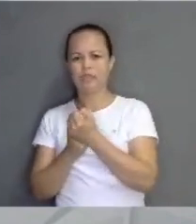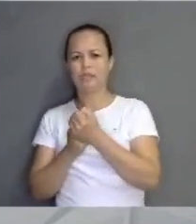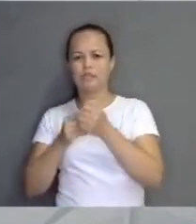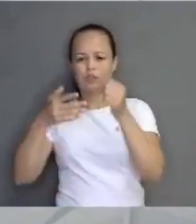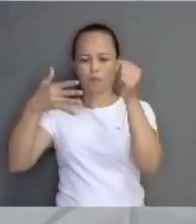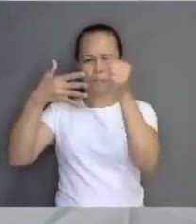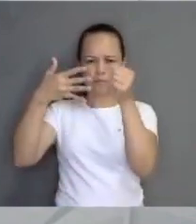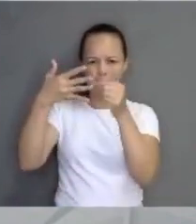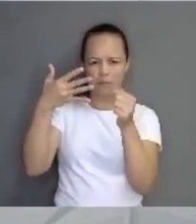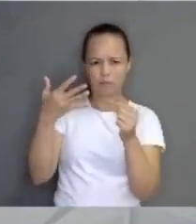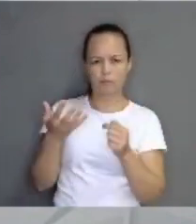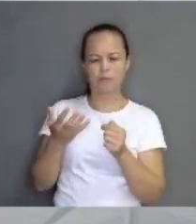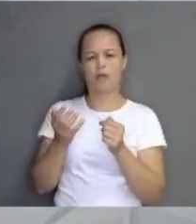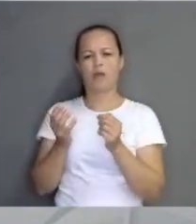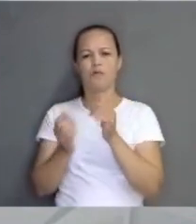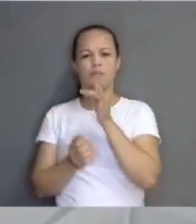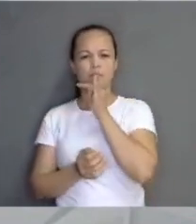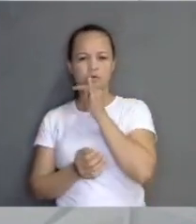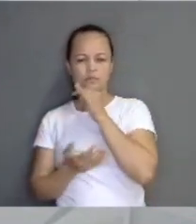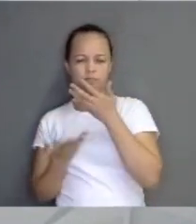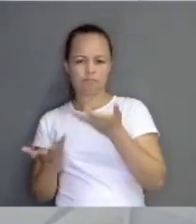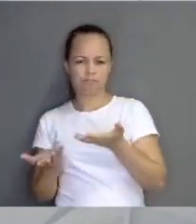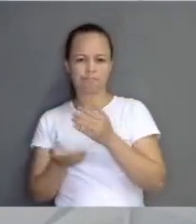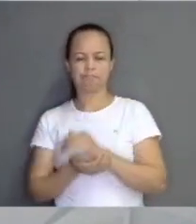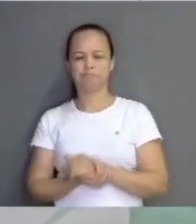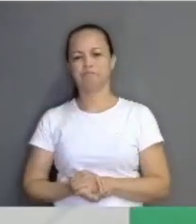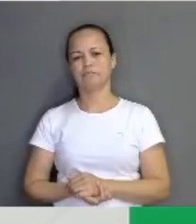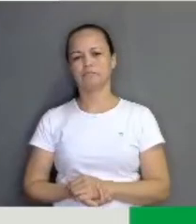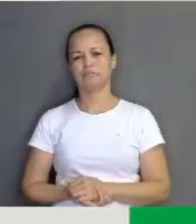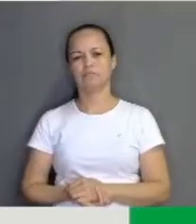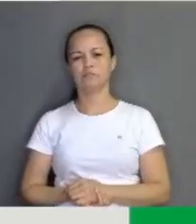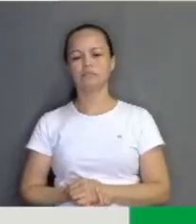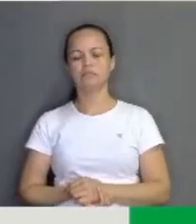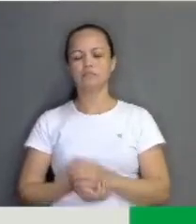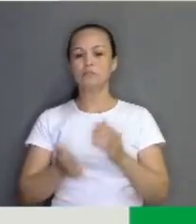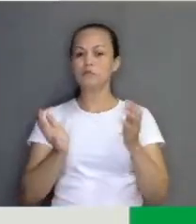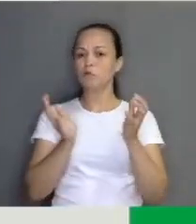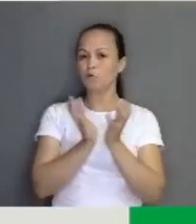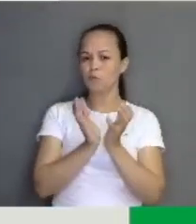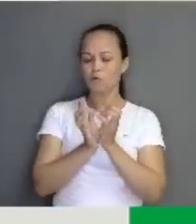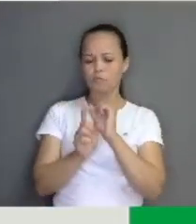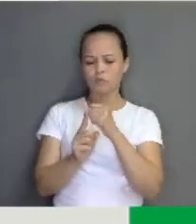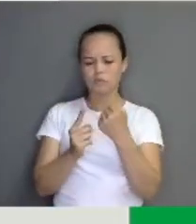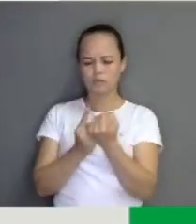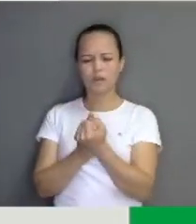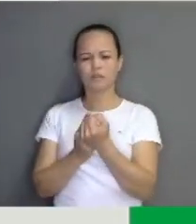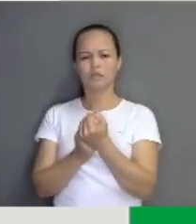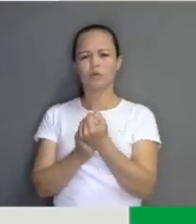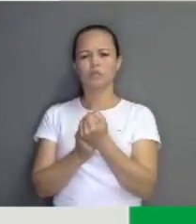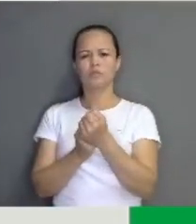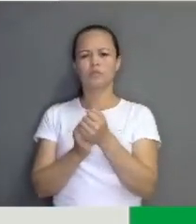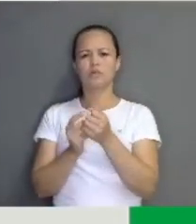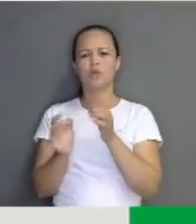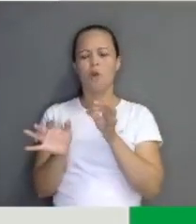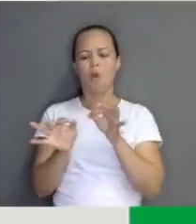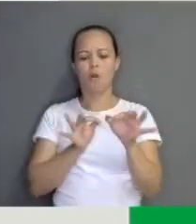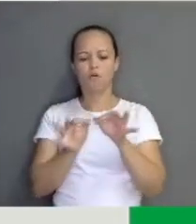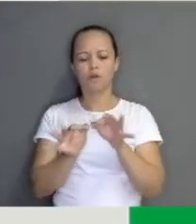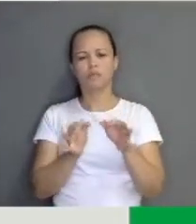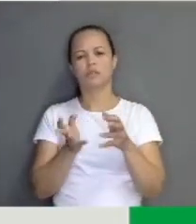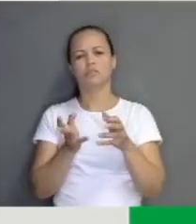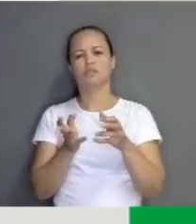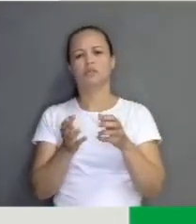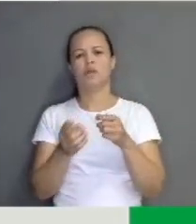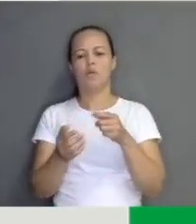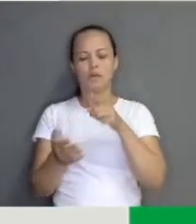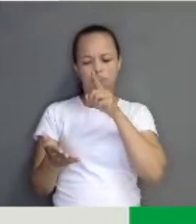desses exemplos, certo? Os grupos sociais, quando eles se organizam, eles